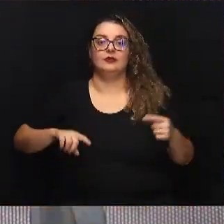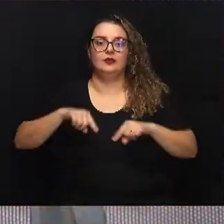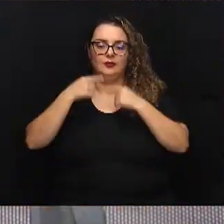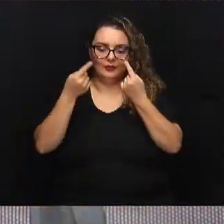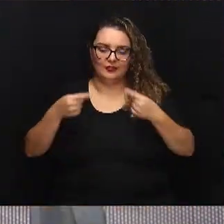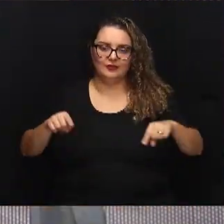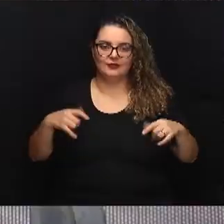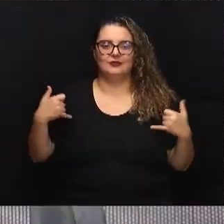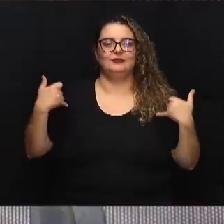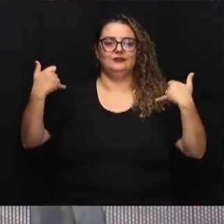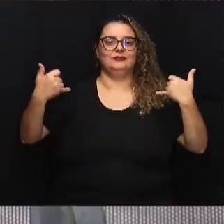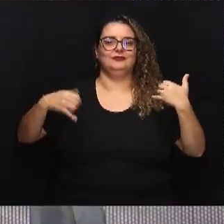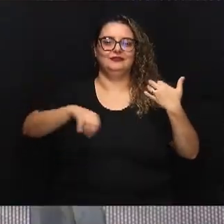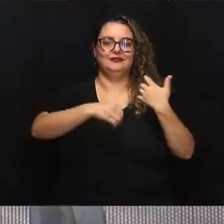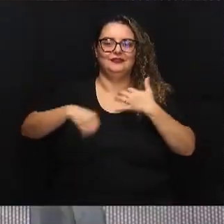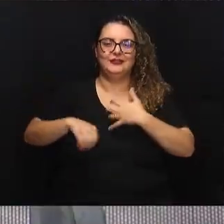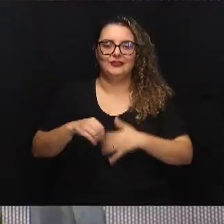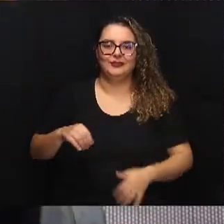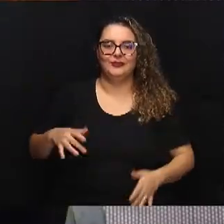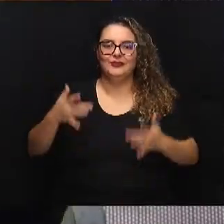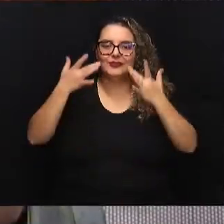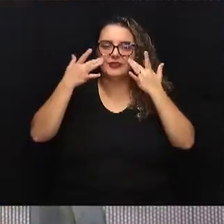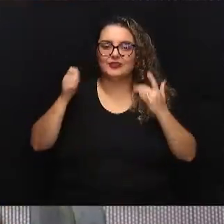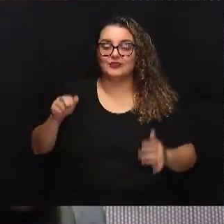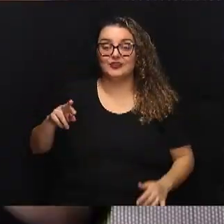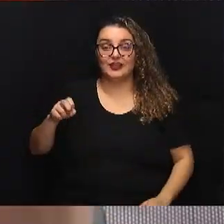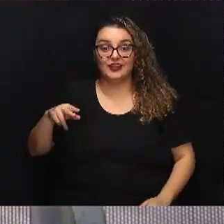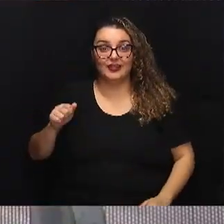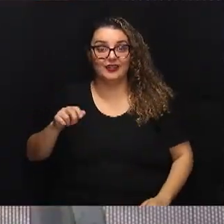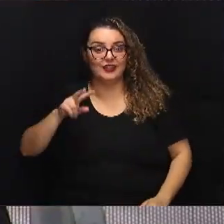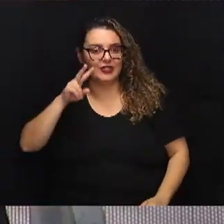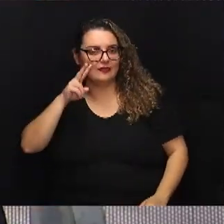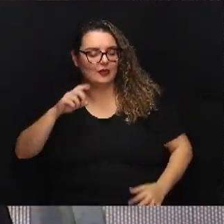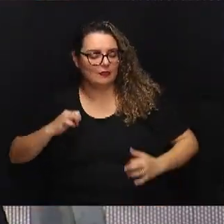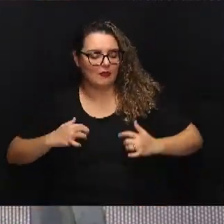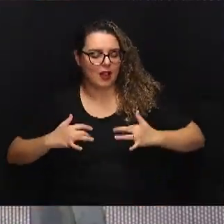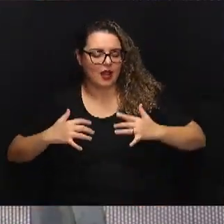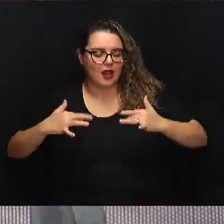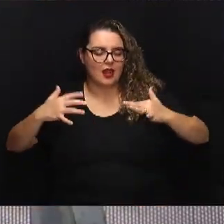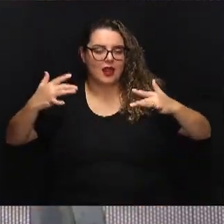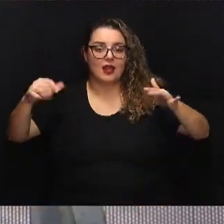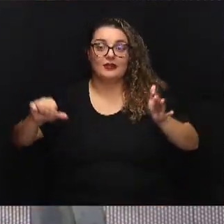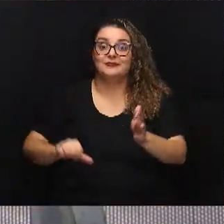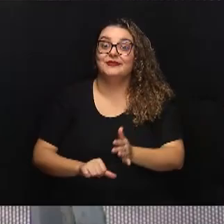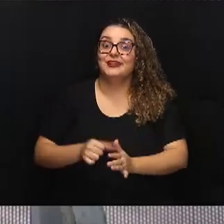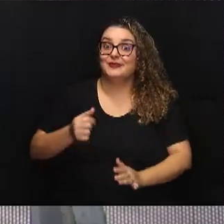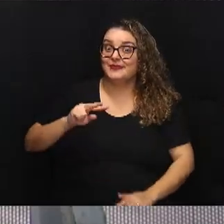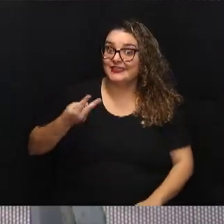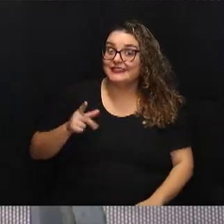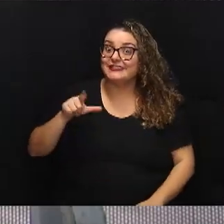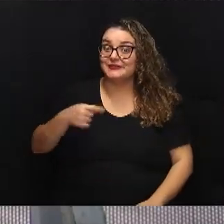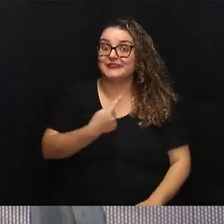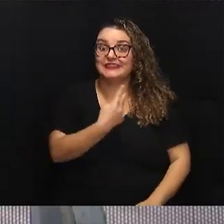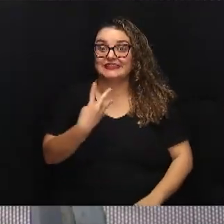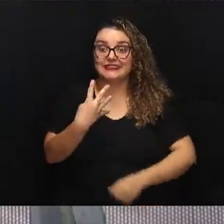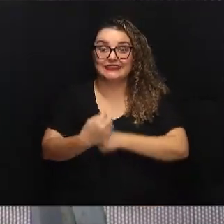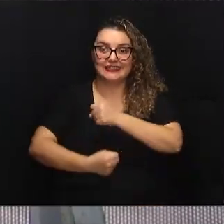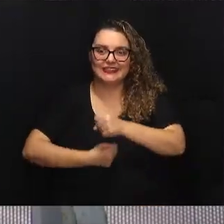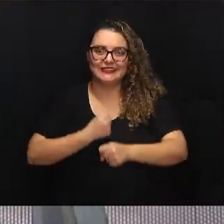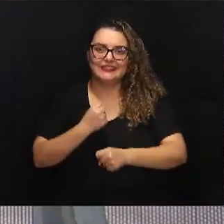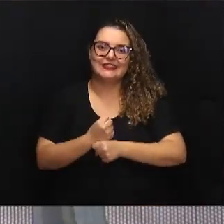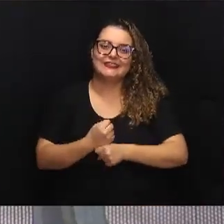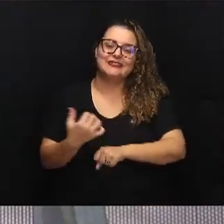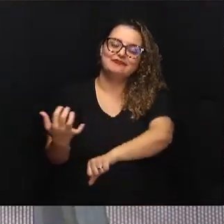aniversário ser no Teatro de Arena, vendo, né, esse público pela primeira vez depois de 14 anos. Então é